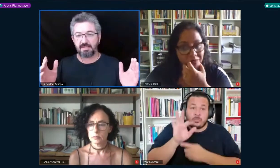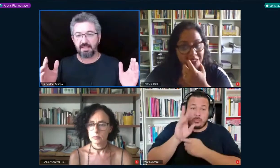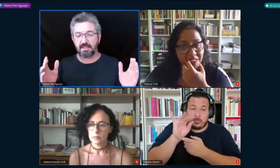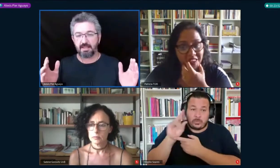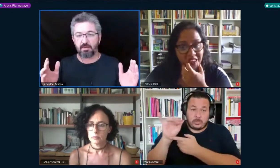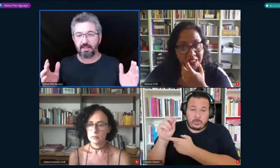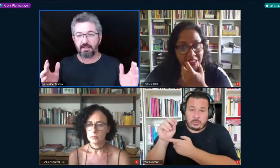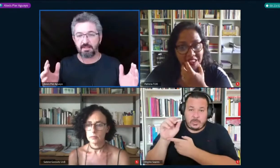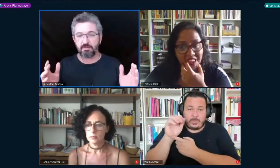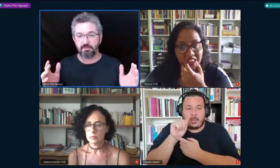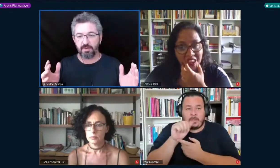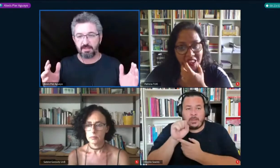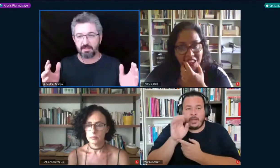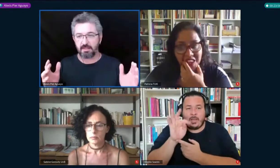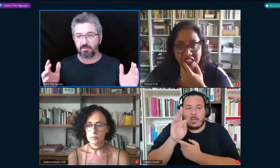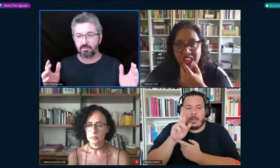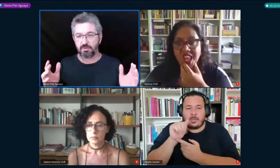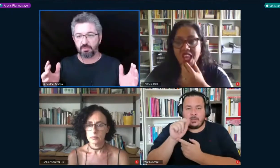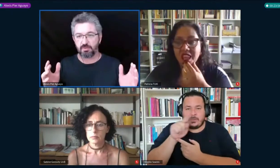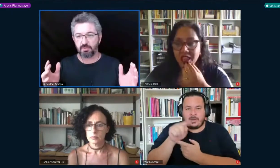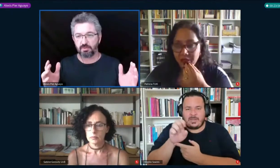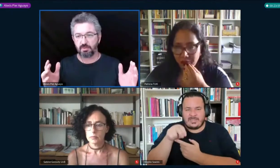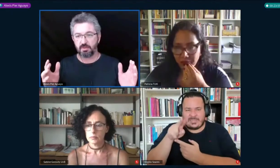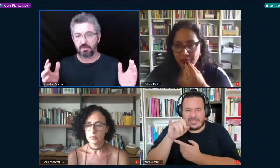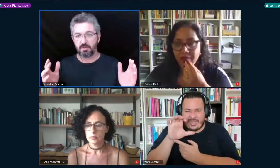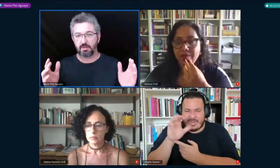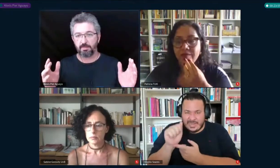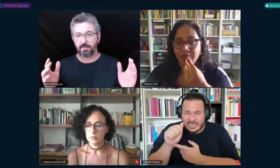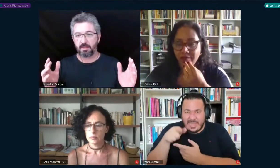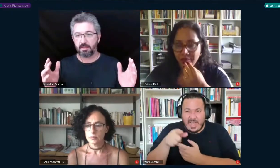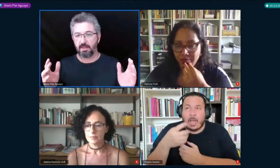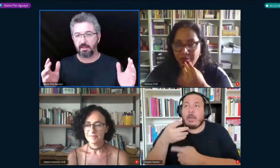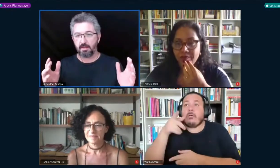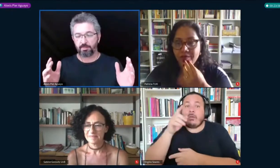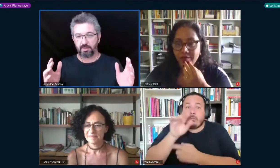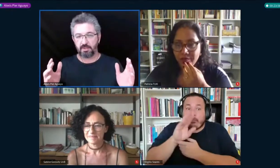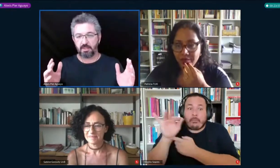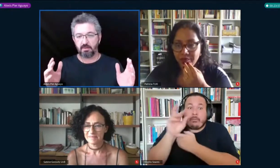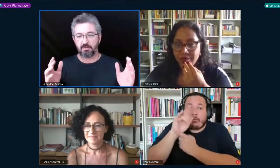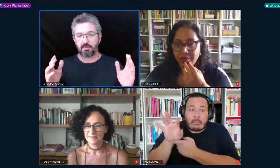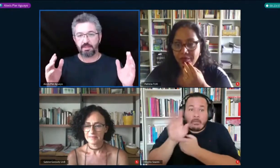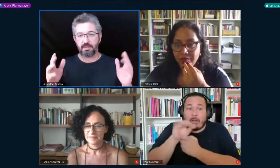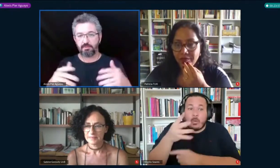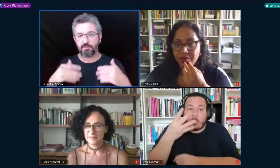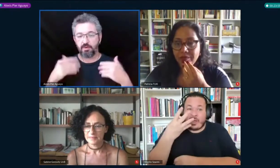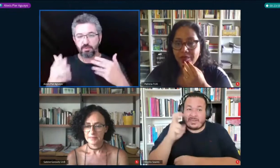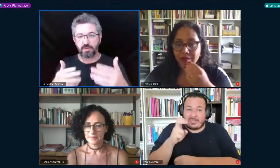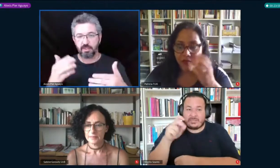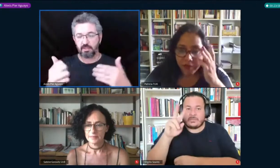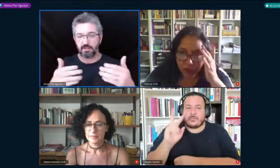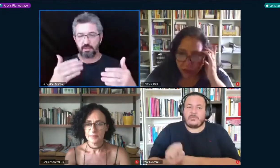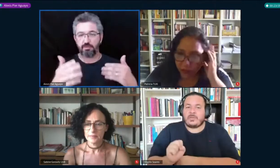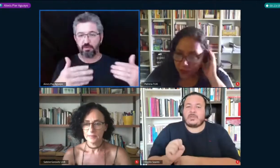datilologia de AstraZeneca 45 vezes dentro de um discurso, né? Então,